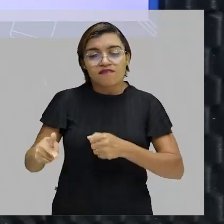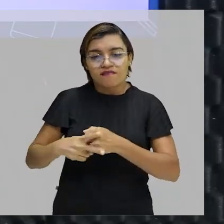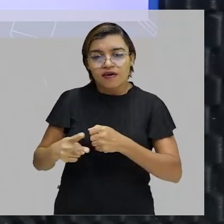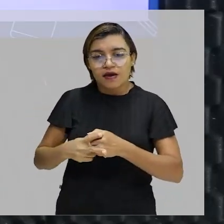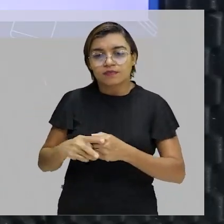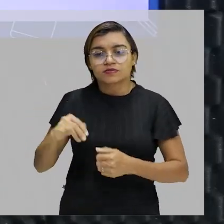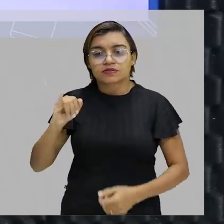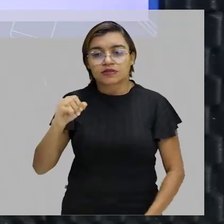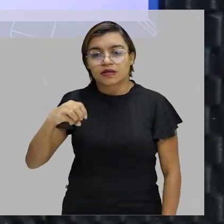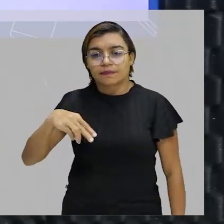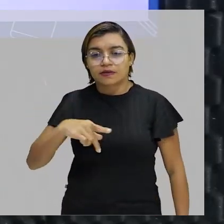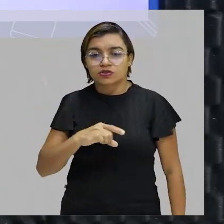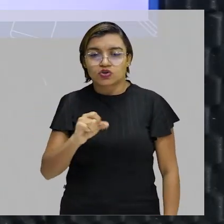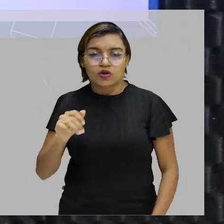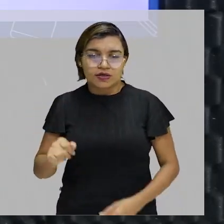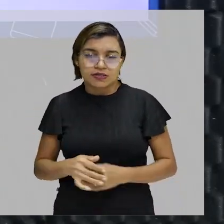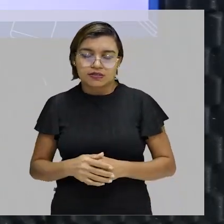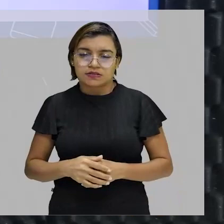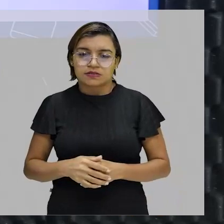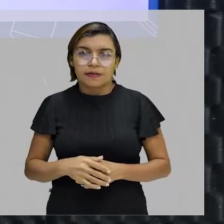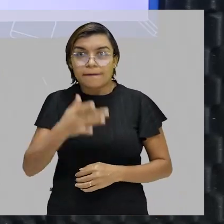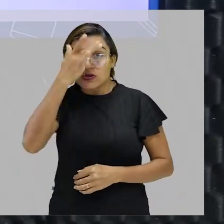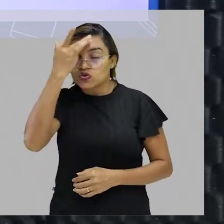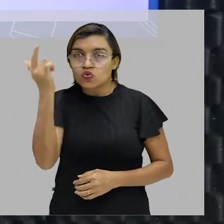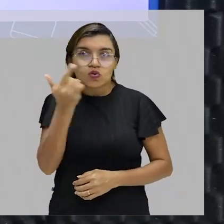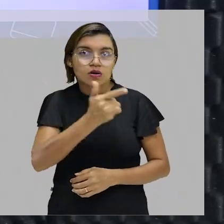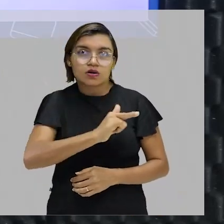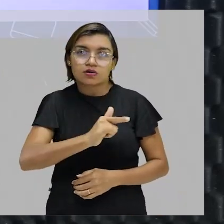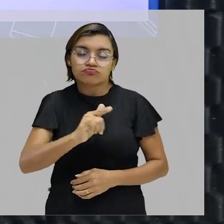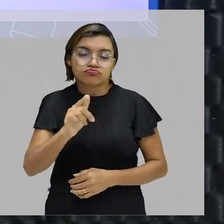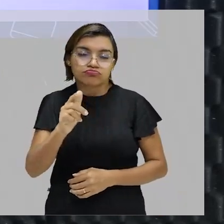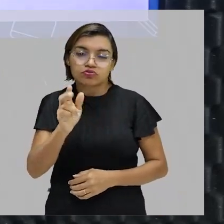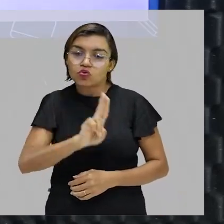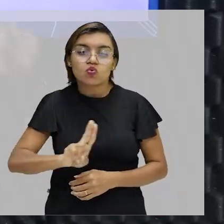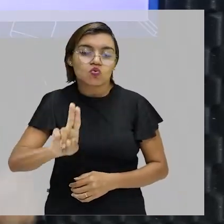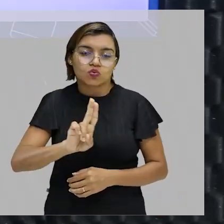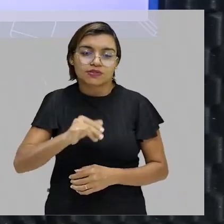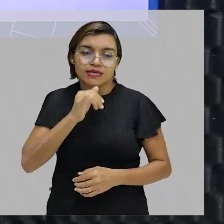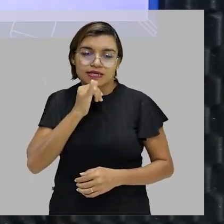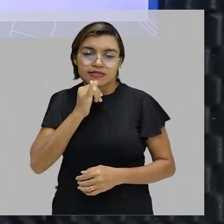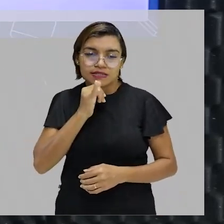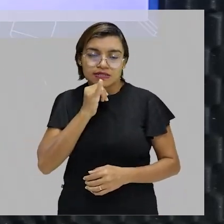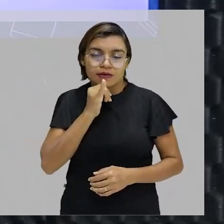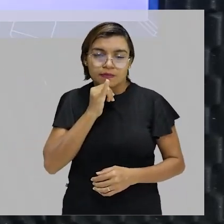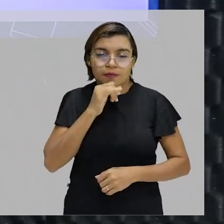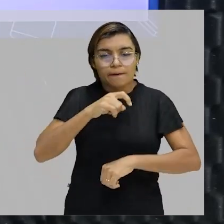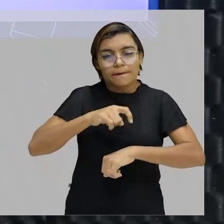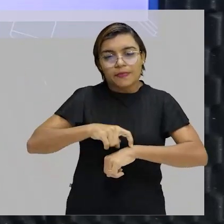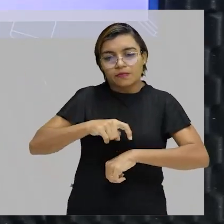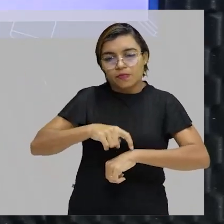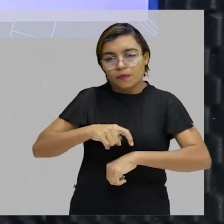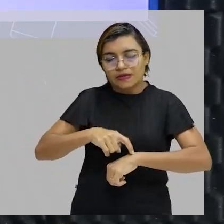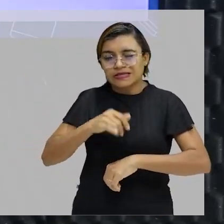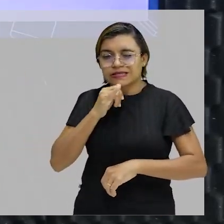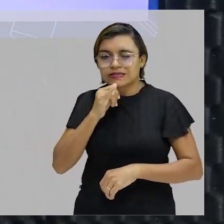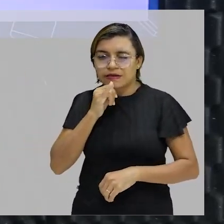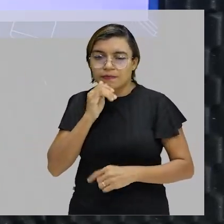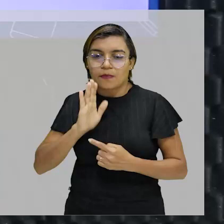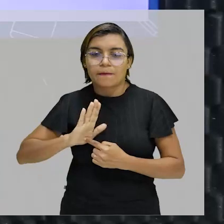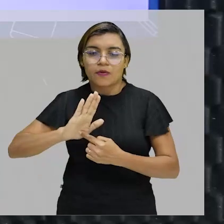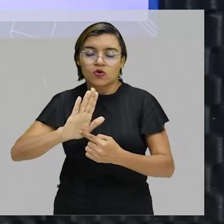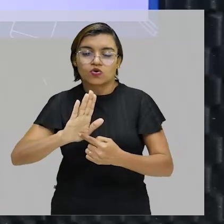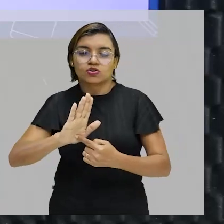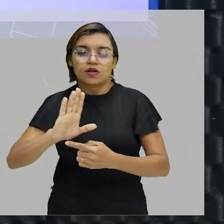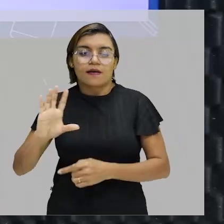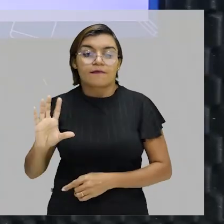impessoais, como também o verbo haver. Ele é impessoal quando ele estiver no sentido de existir ou acontecer.